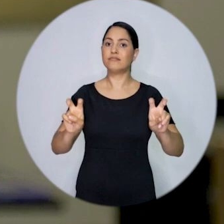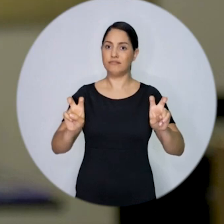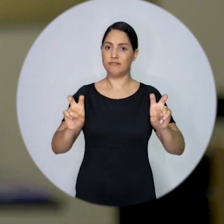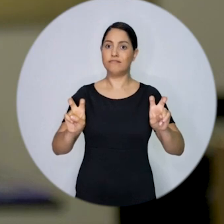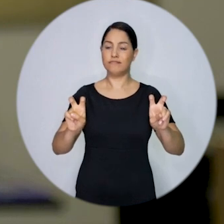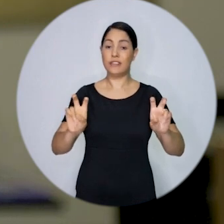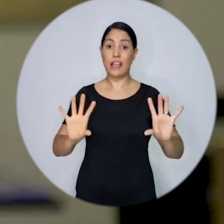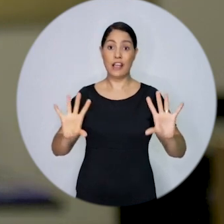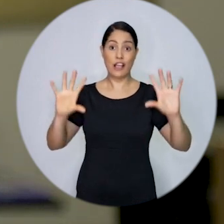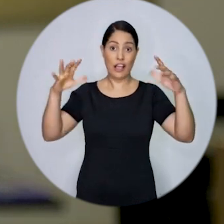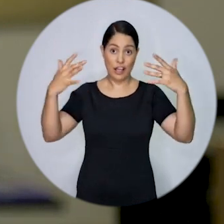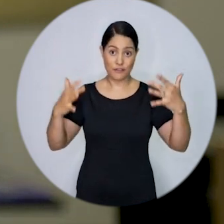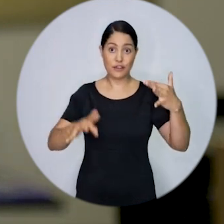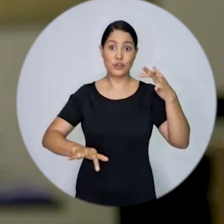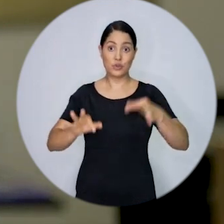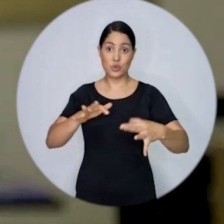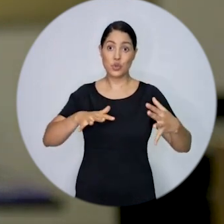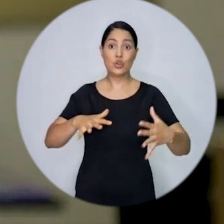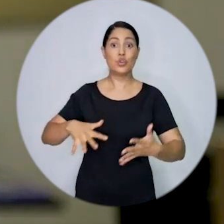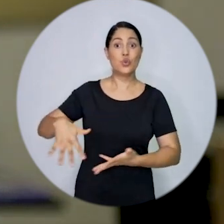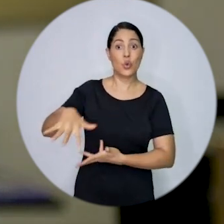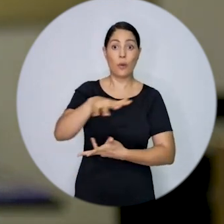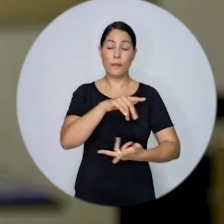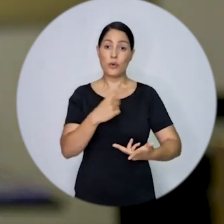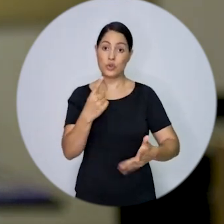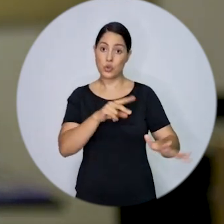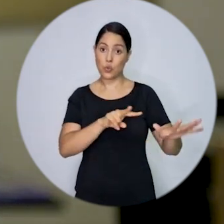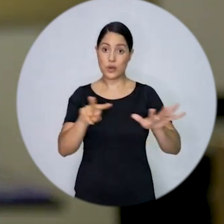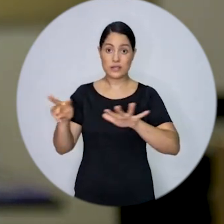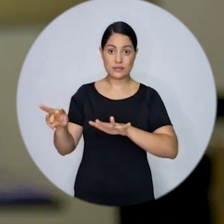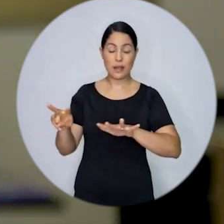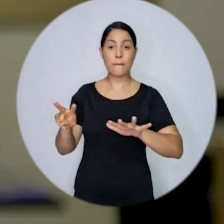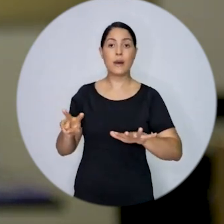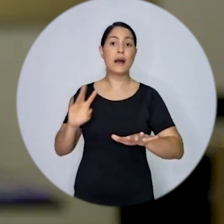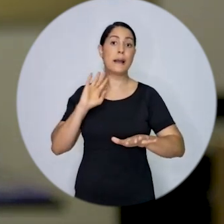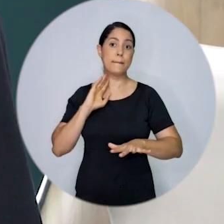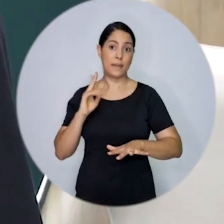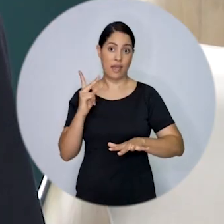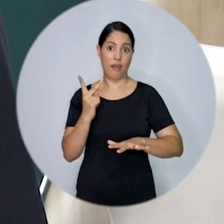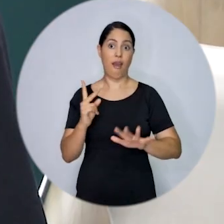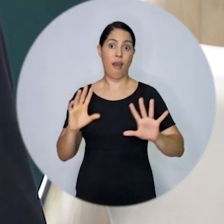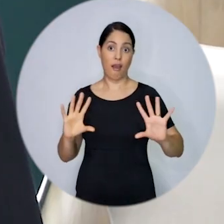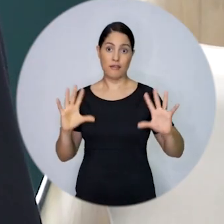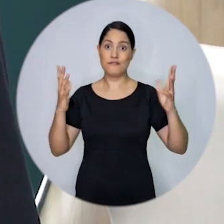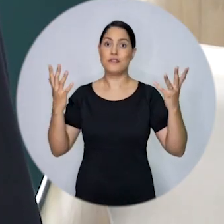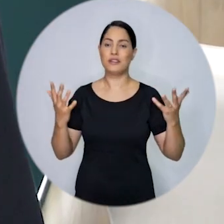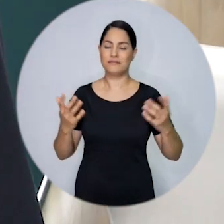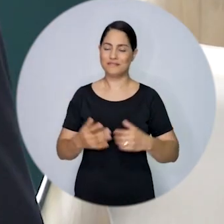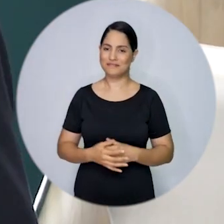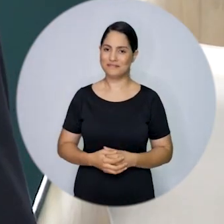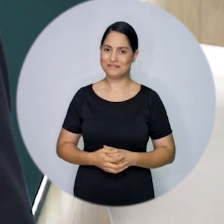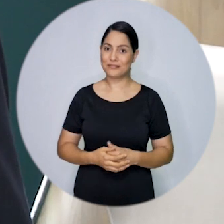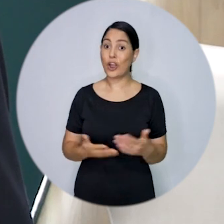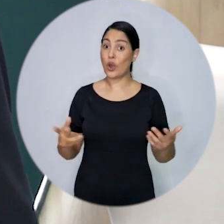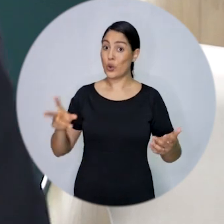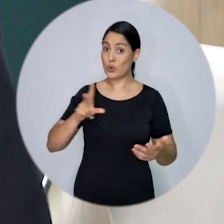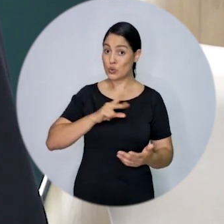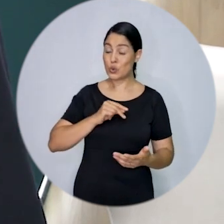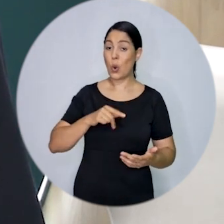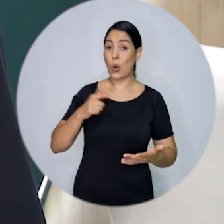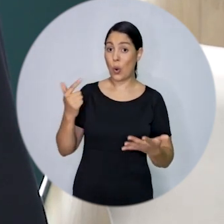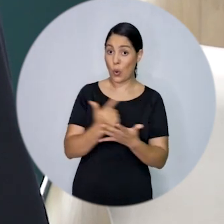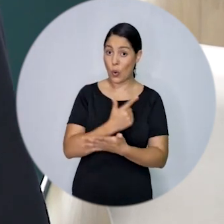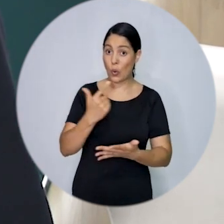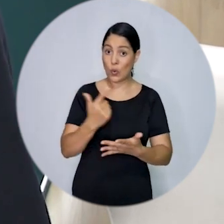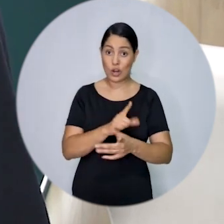com a participação de quase 22 mil congressistas no Expo Minas, em Belo Horizonte. A certificação do livro dos recordes que veio